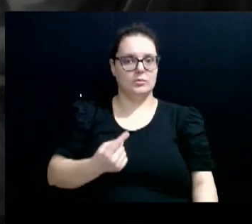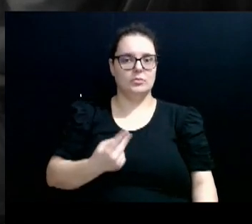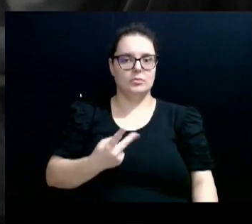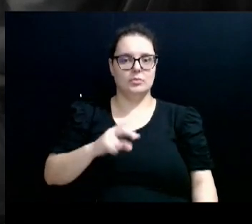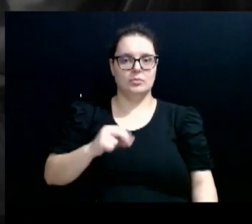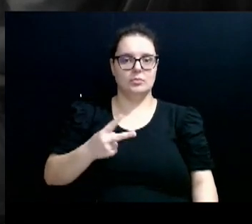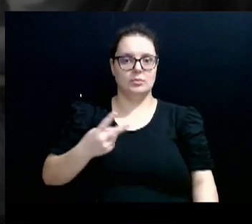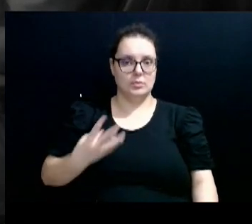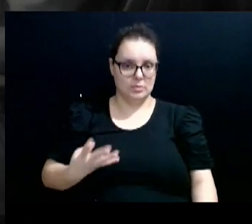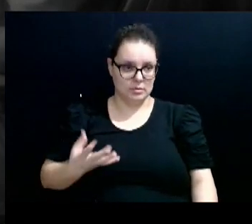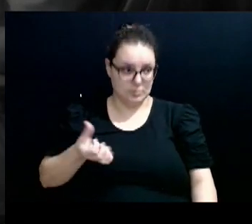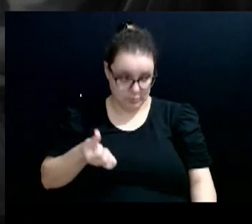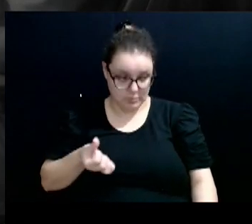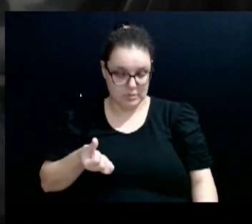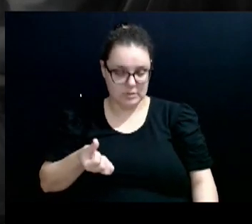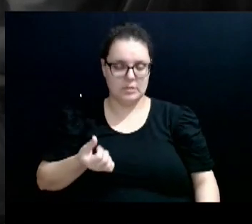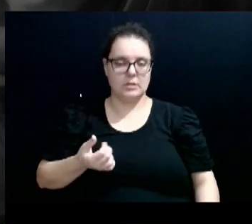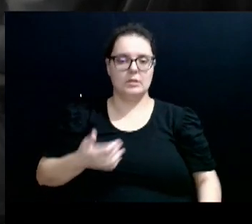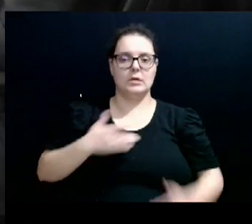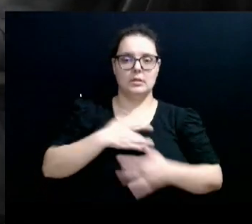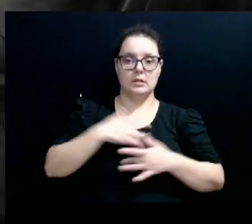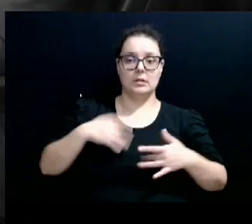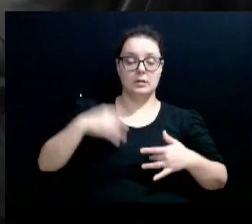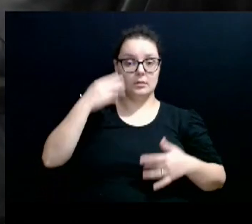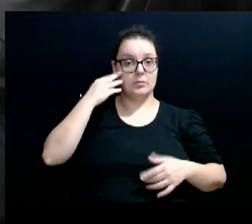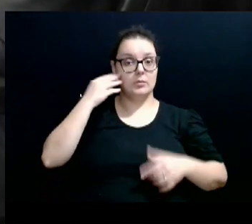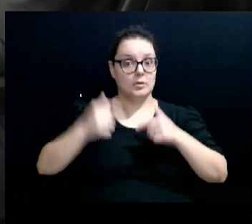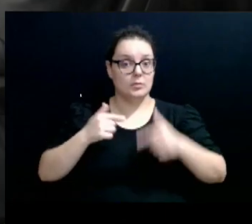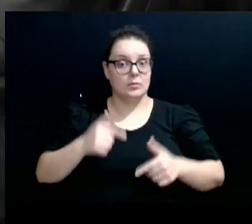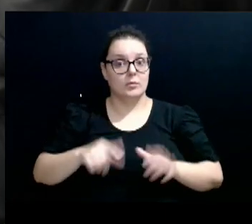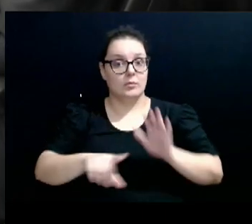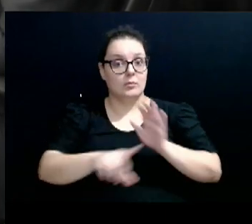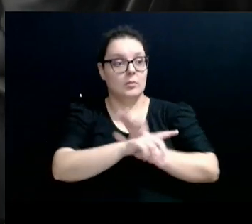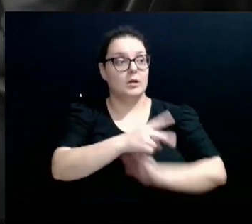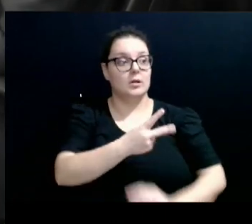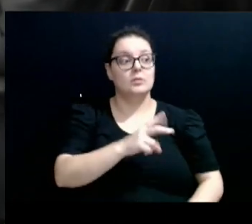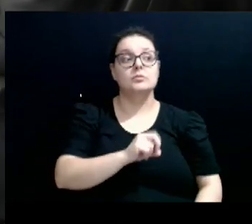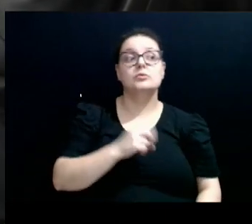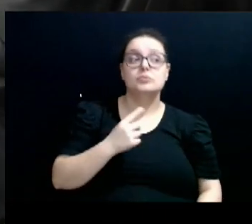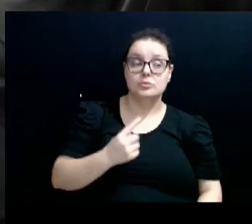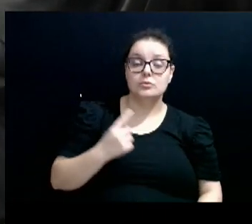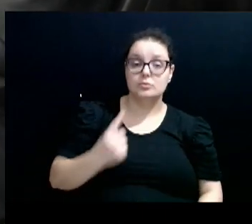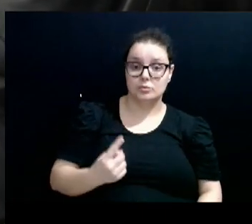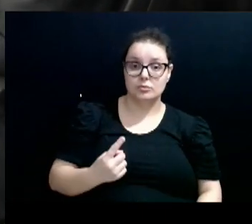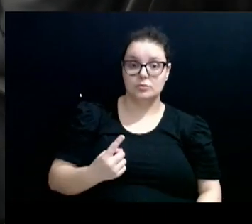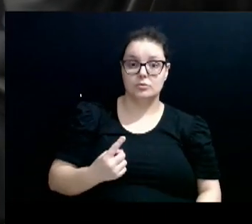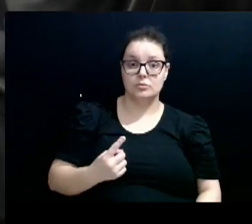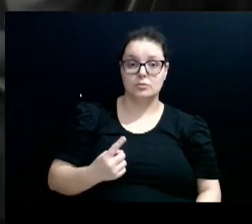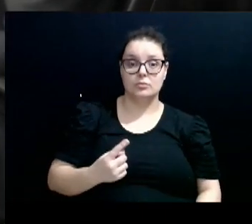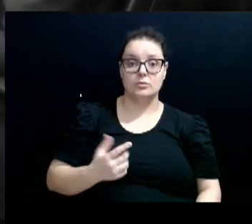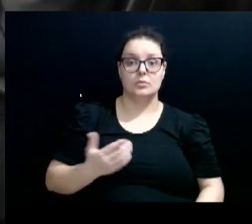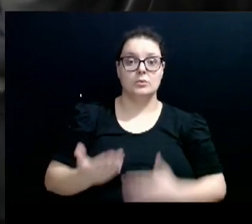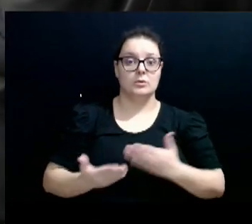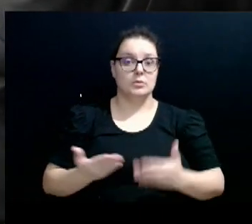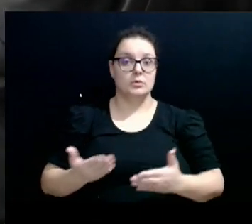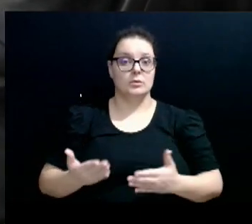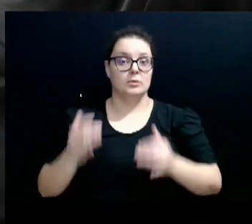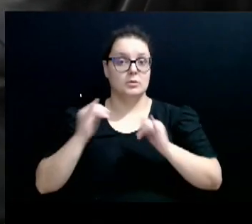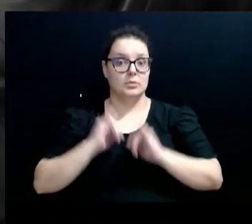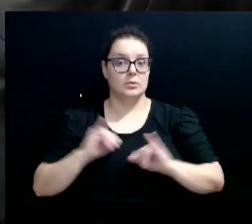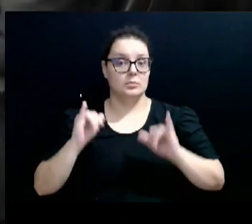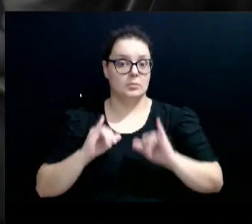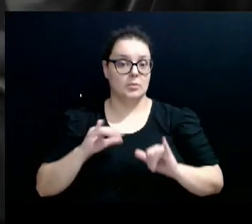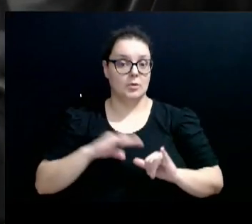mental no trabalho, uma lei do senhor de 2011 tratou aqui da campanha municipal de combate